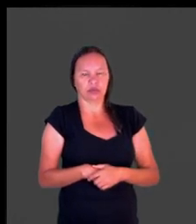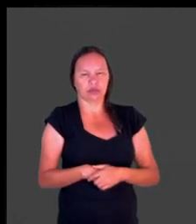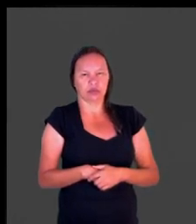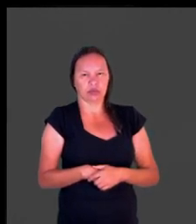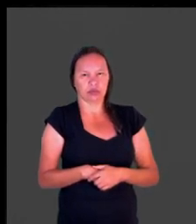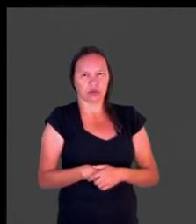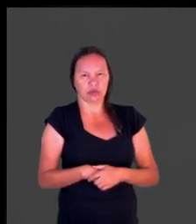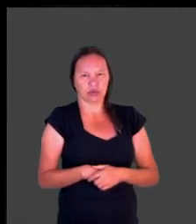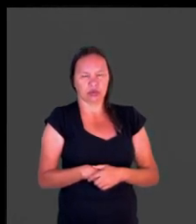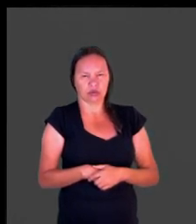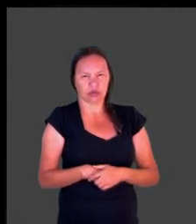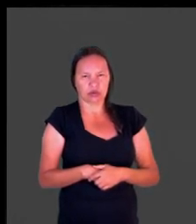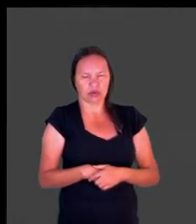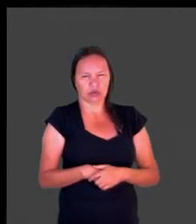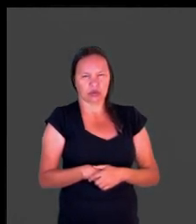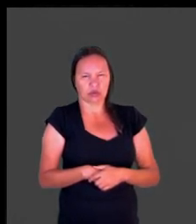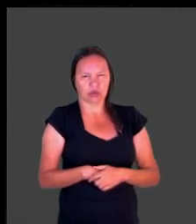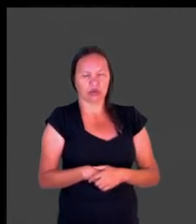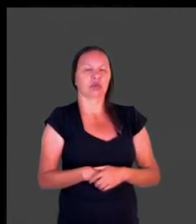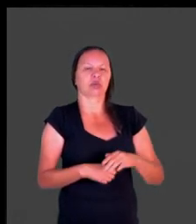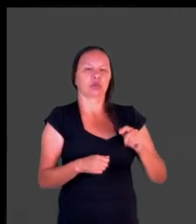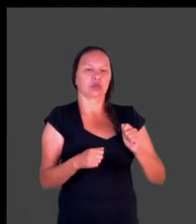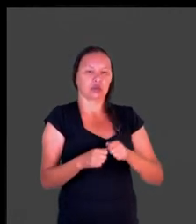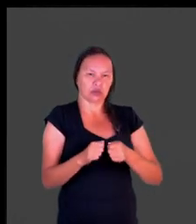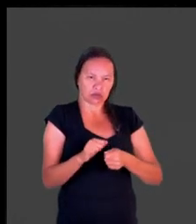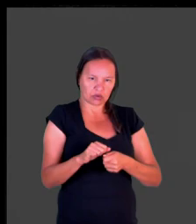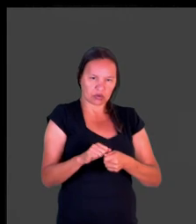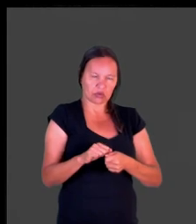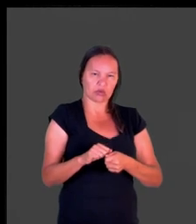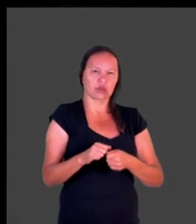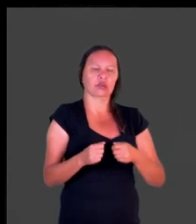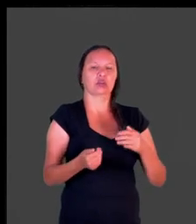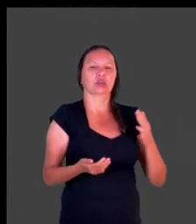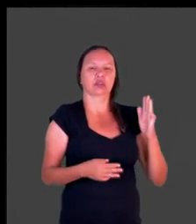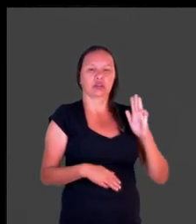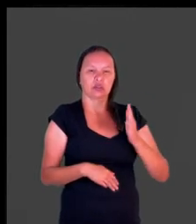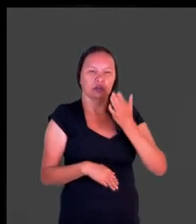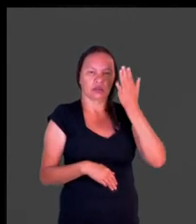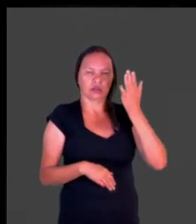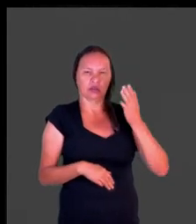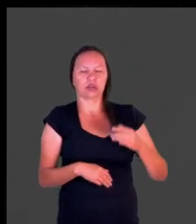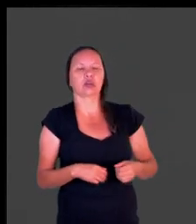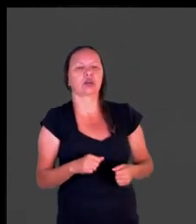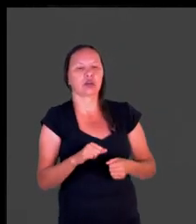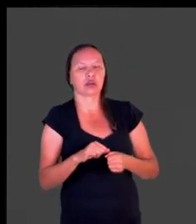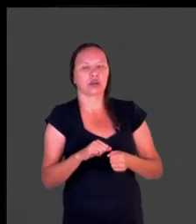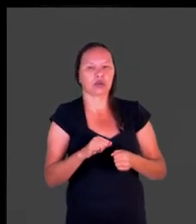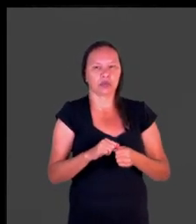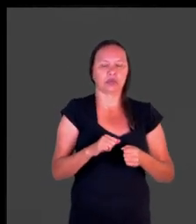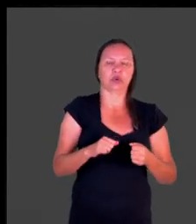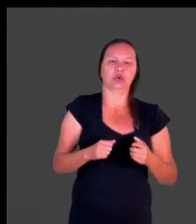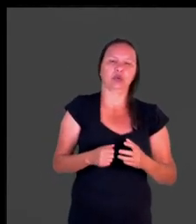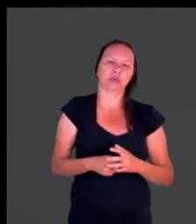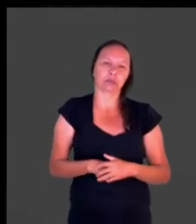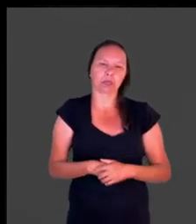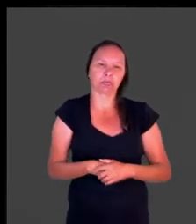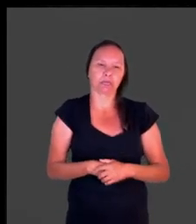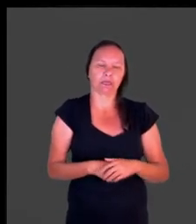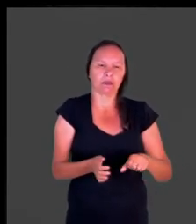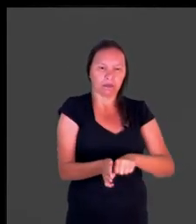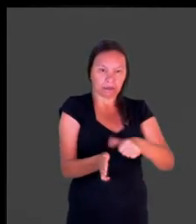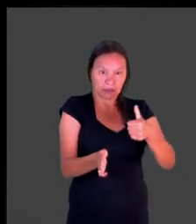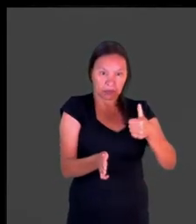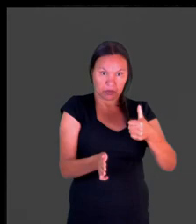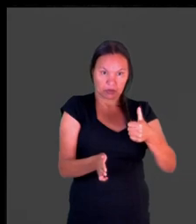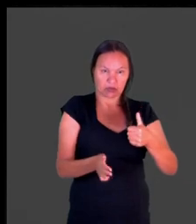ater ao que dessa atuação o que eu considero que são as as boas práticas nessas atuações em primeiro lugar